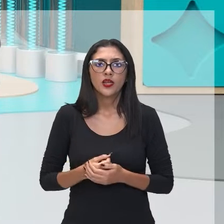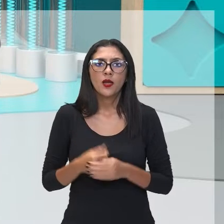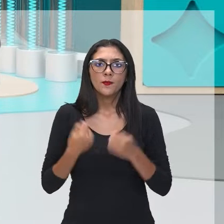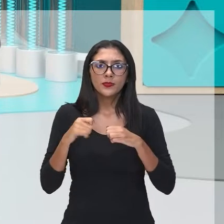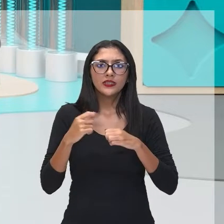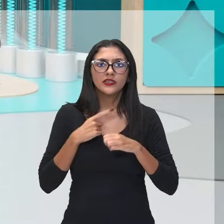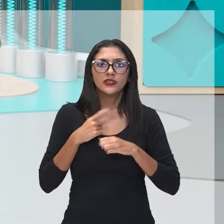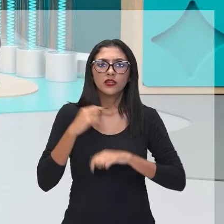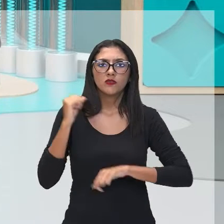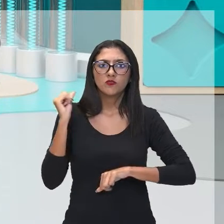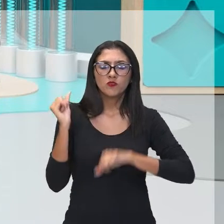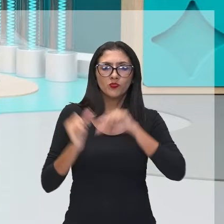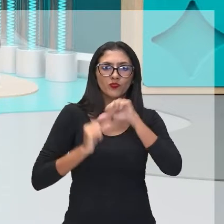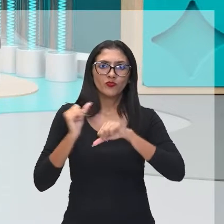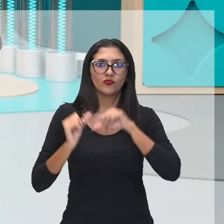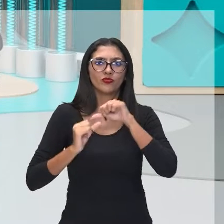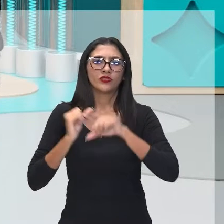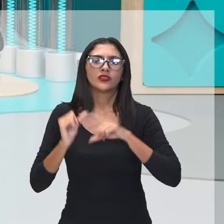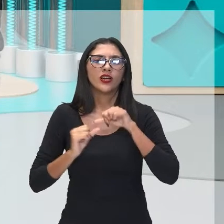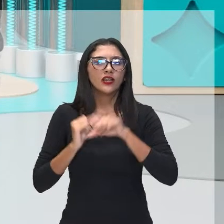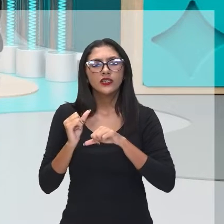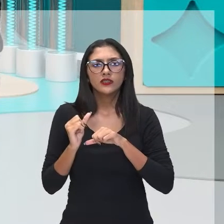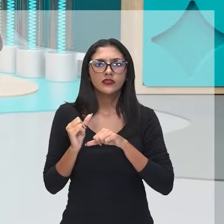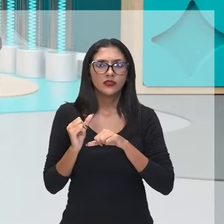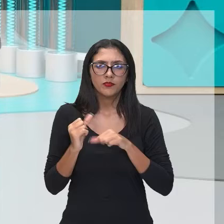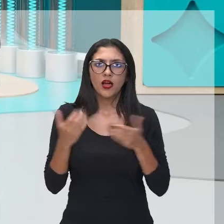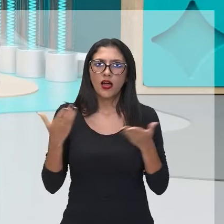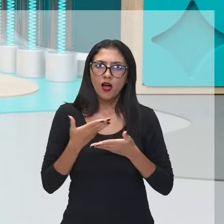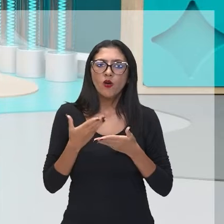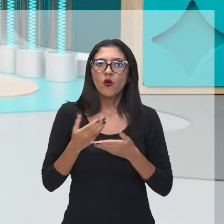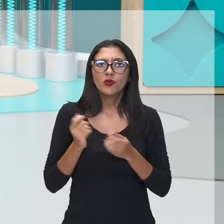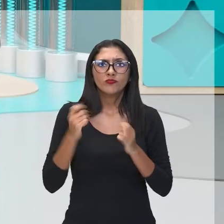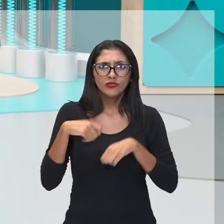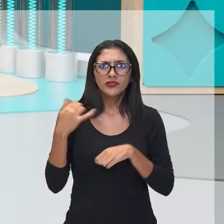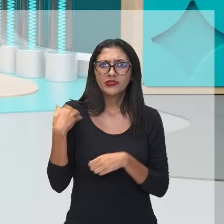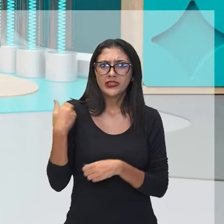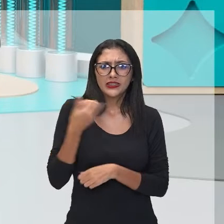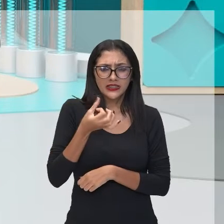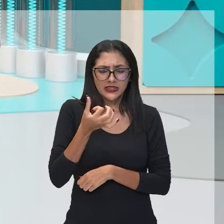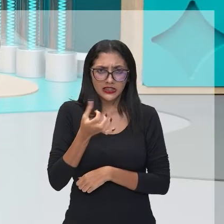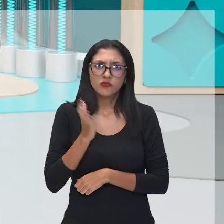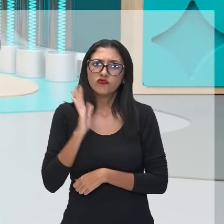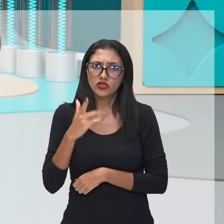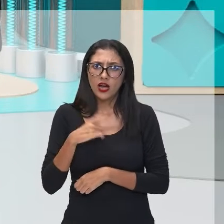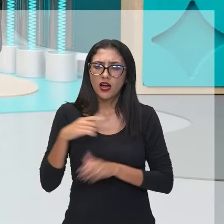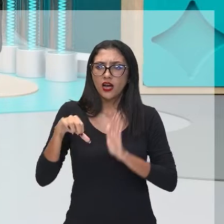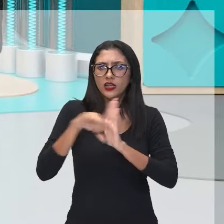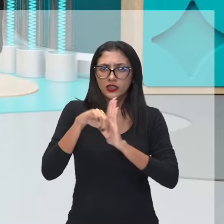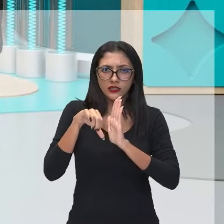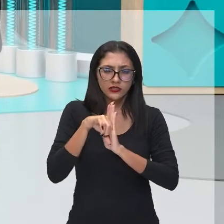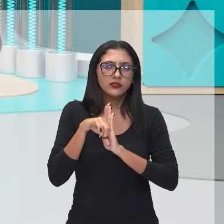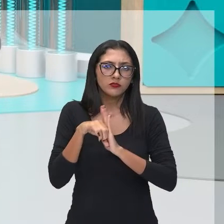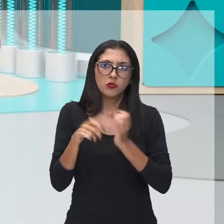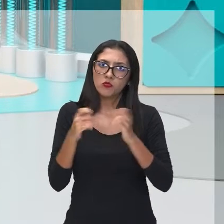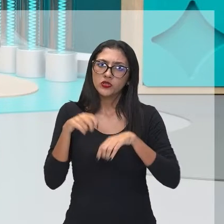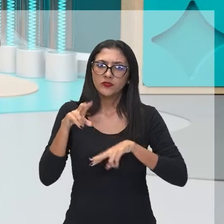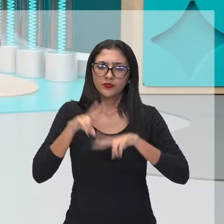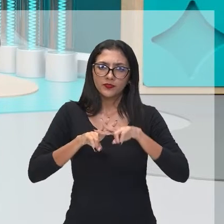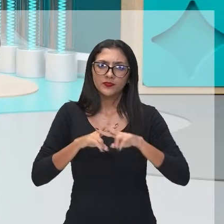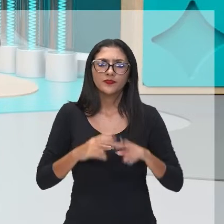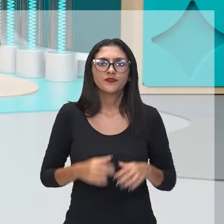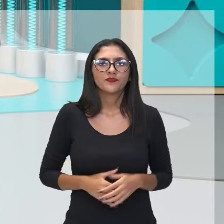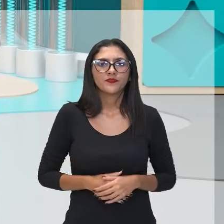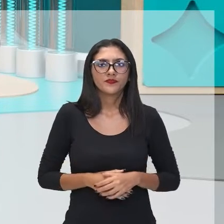menores possam ser responsabilizados por seus crimes. ok? Então, retirando